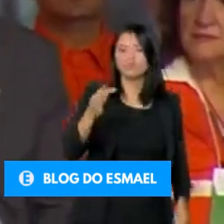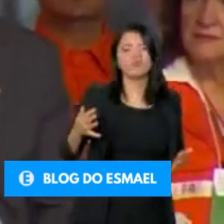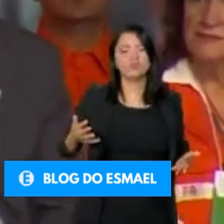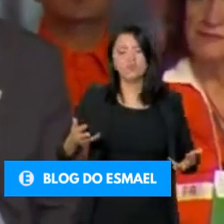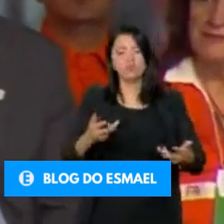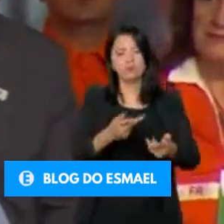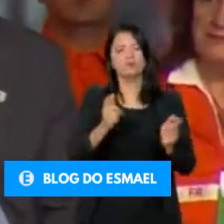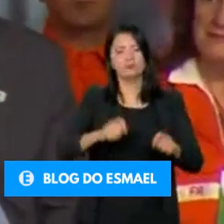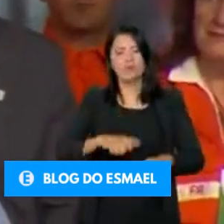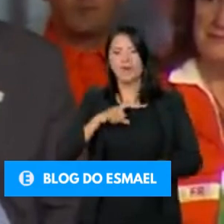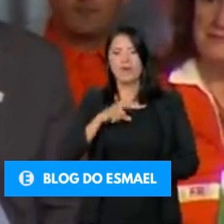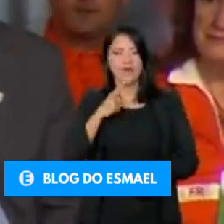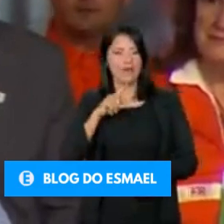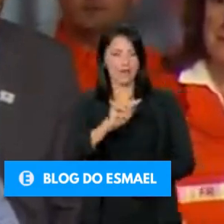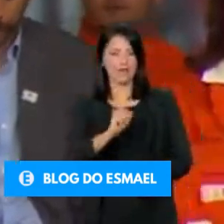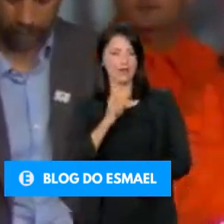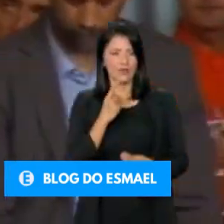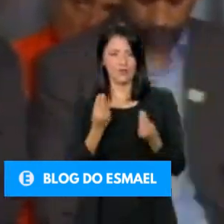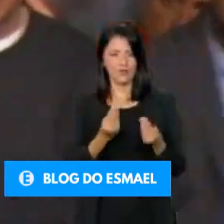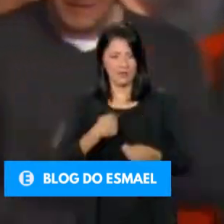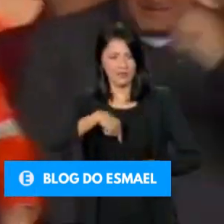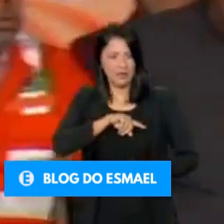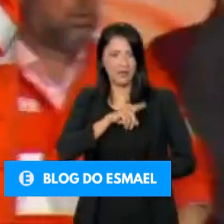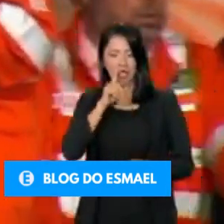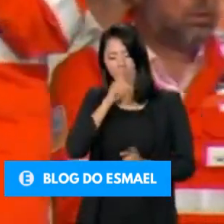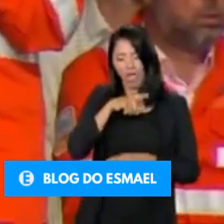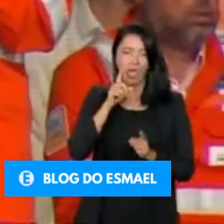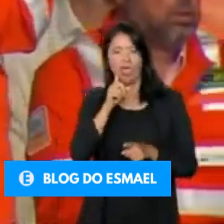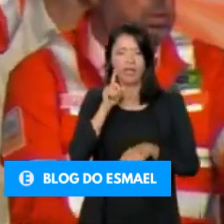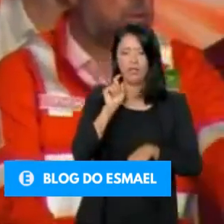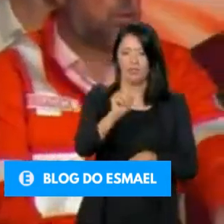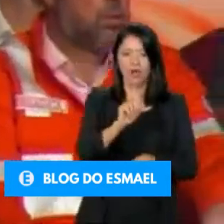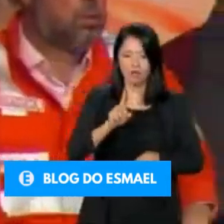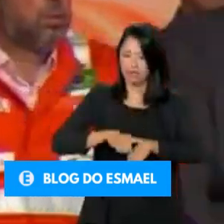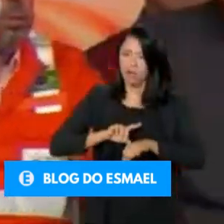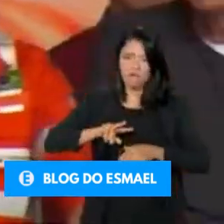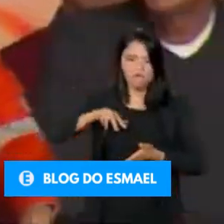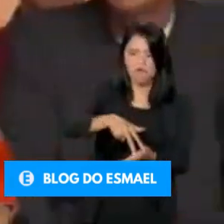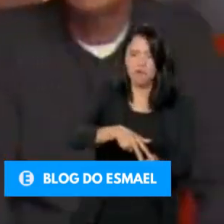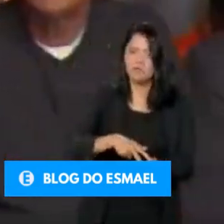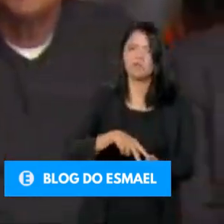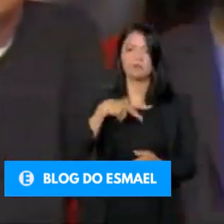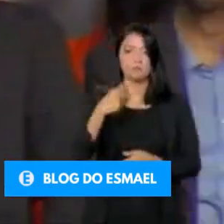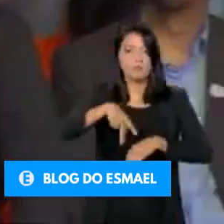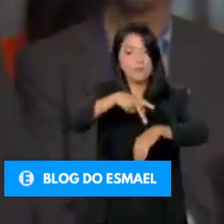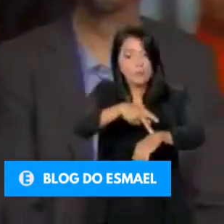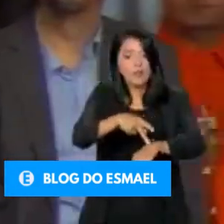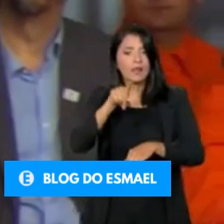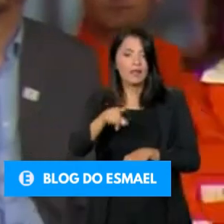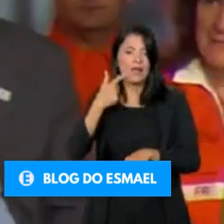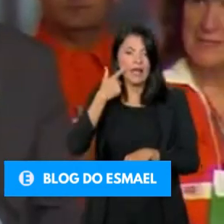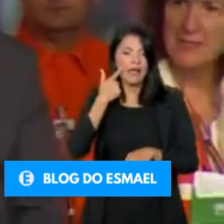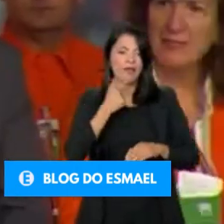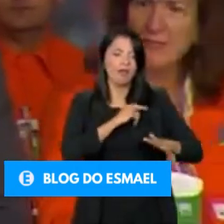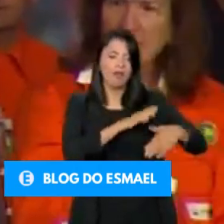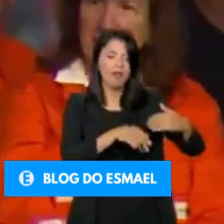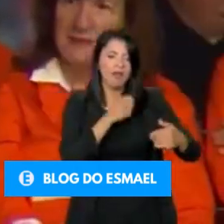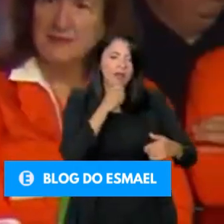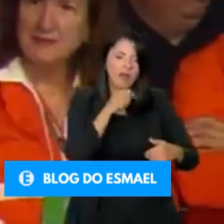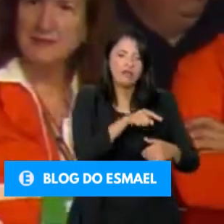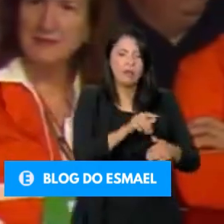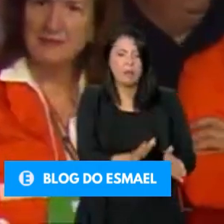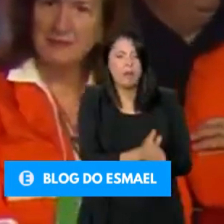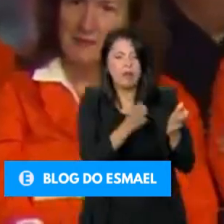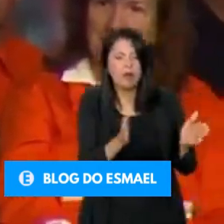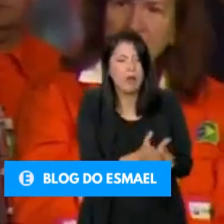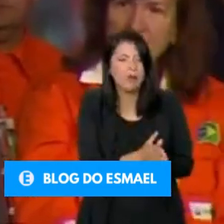extraordinário e a gente não vai vacilar um minuto para que esse país deixe de ser um país em via de desenvolvimento, um país